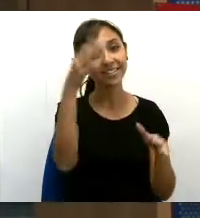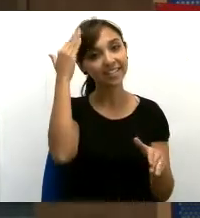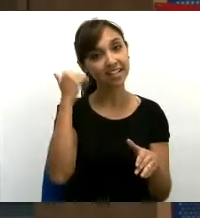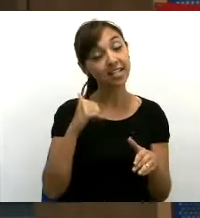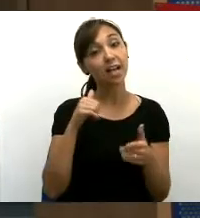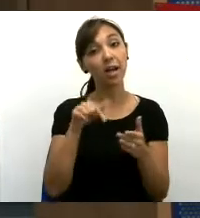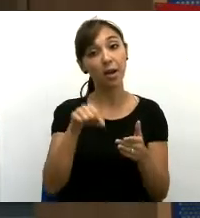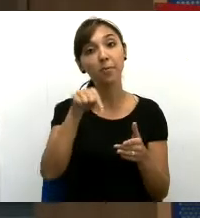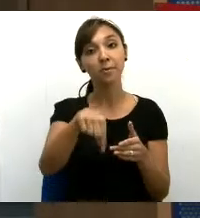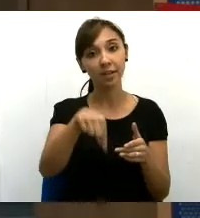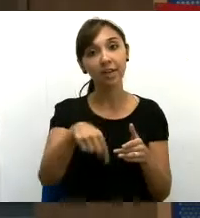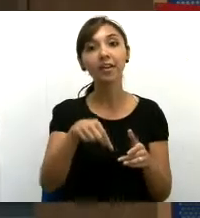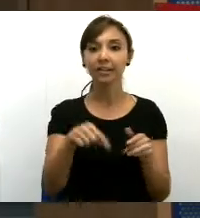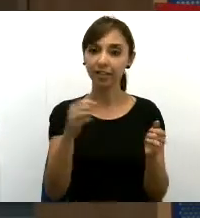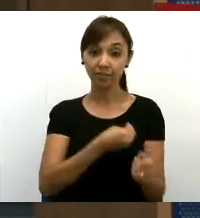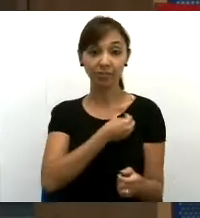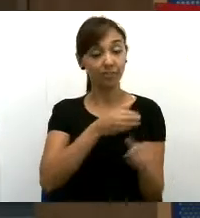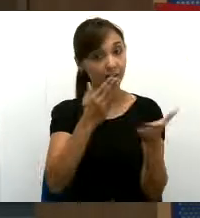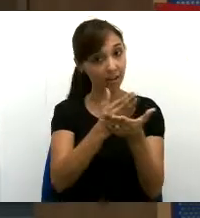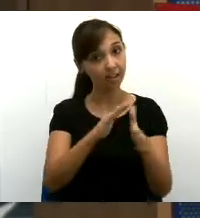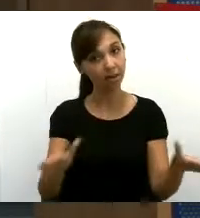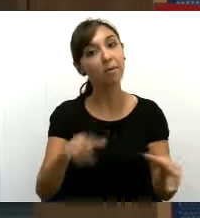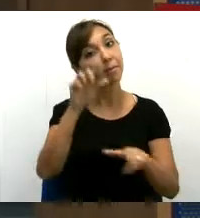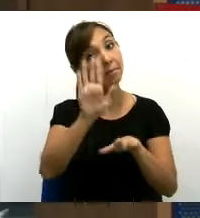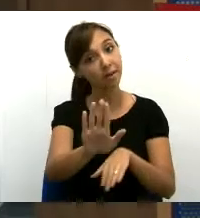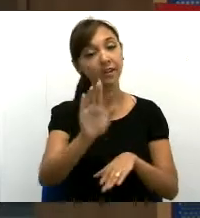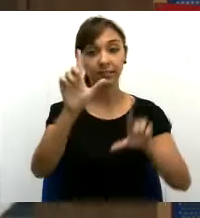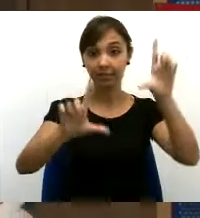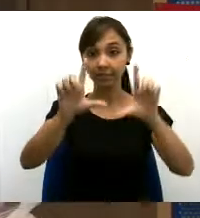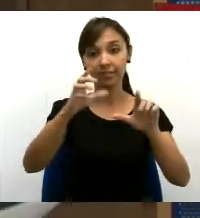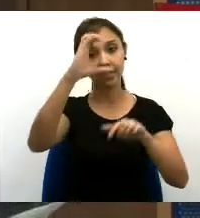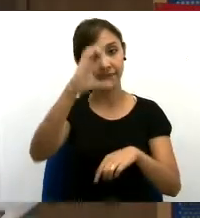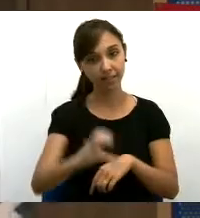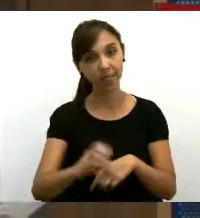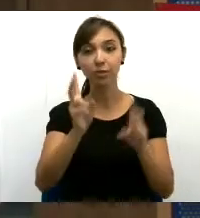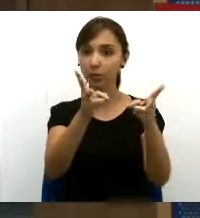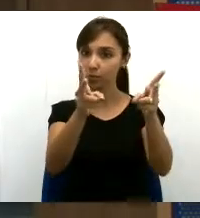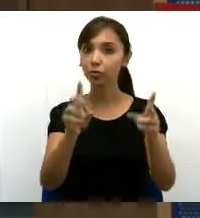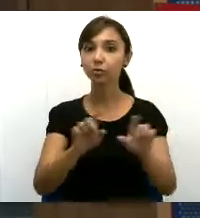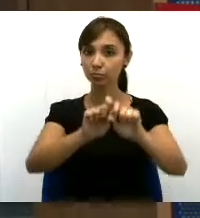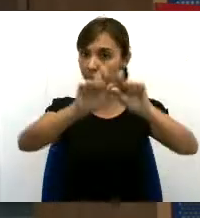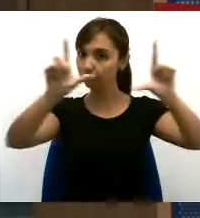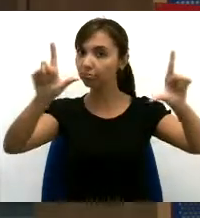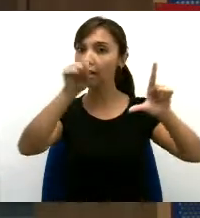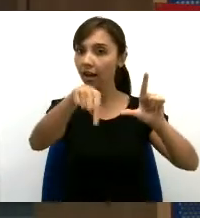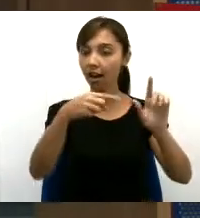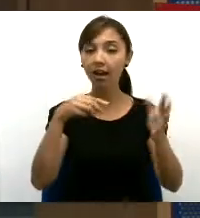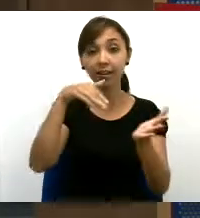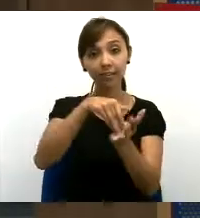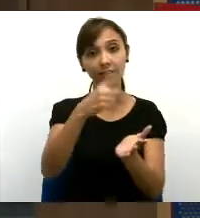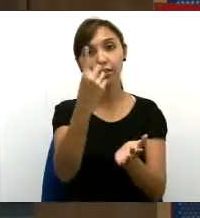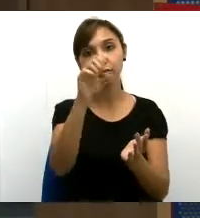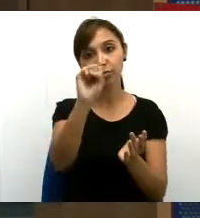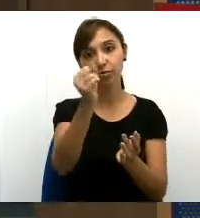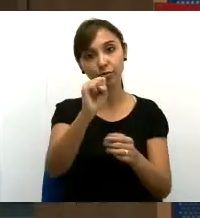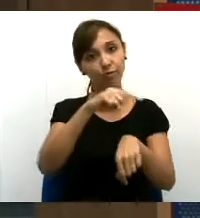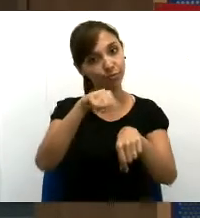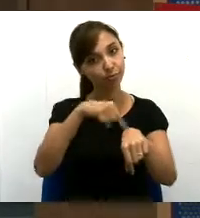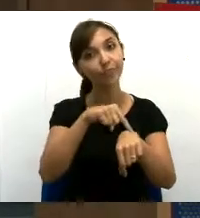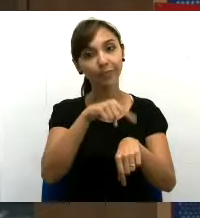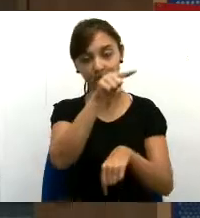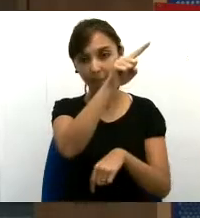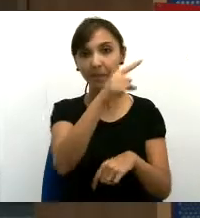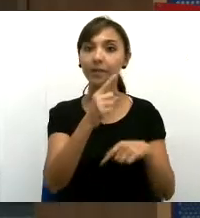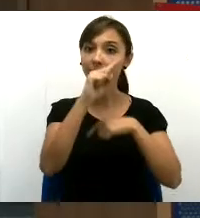gente vai sair daqui do ao vivo, mas a TV Câmara vai continuar no ar até às 18 horas. Na sequência, a gente tem